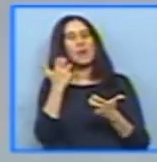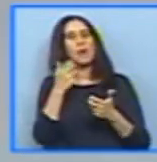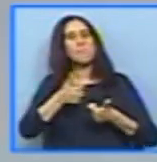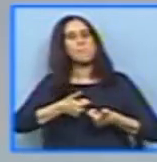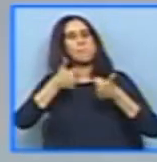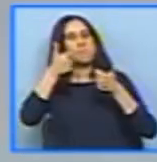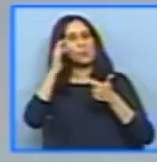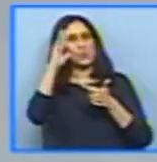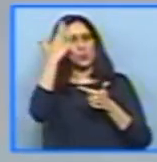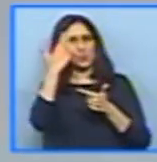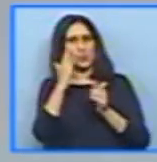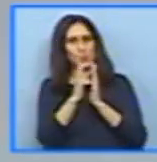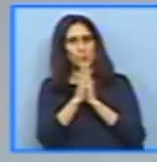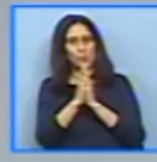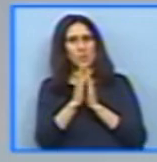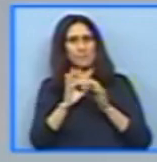Santíssima Trindade.